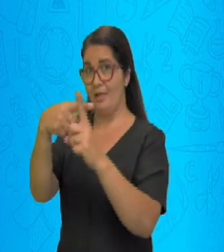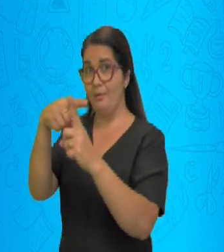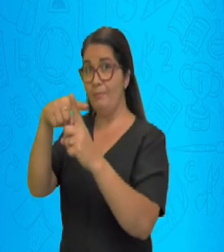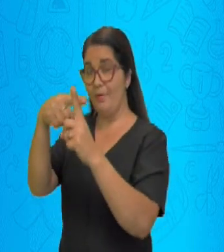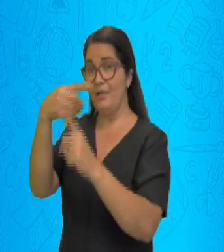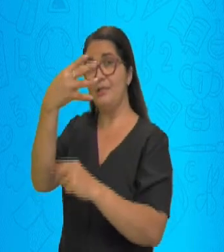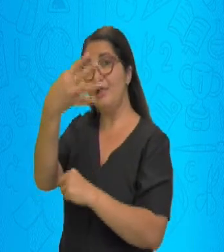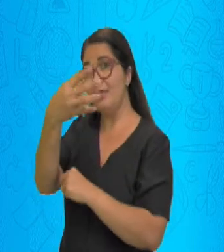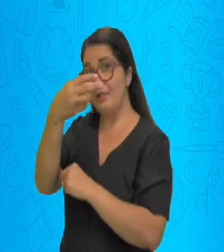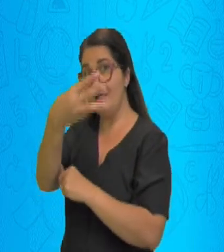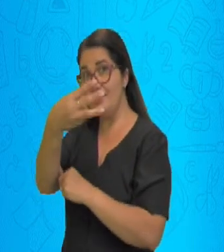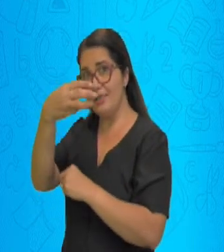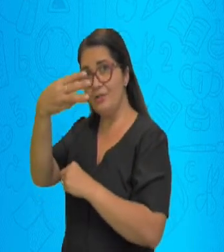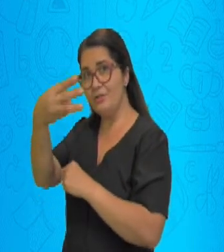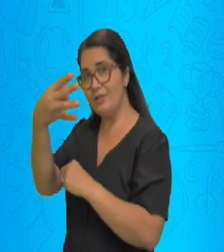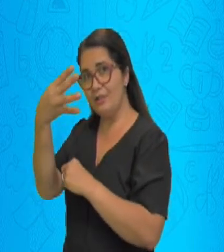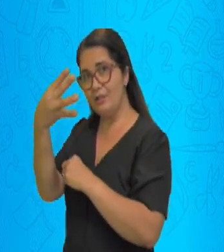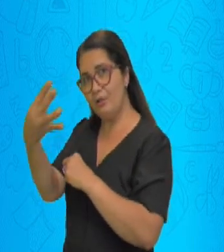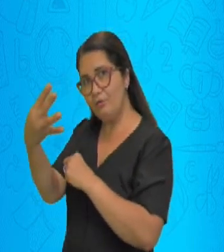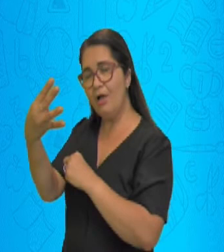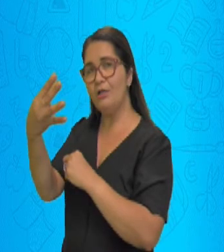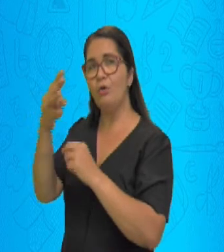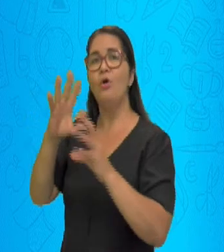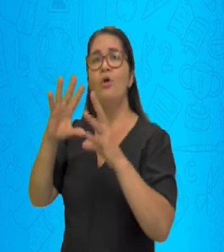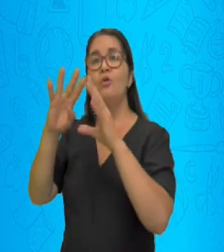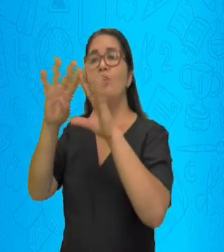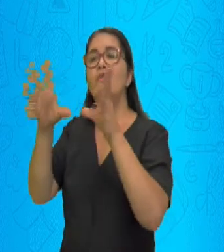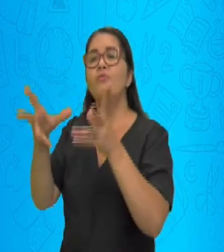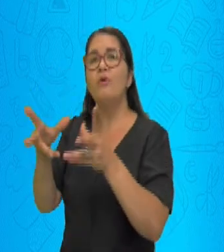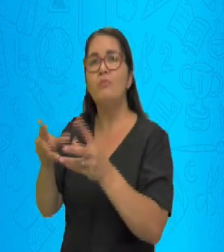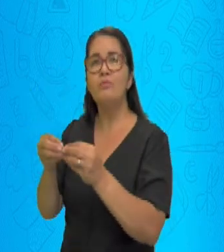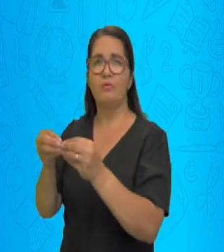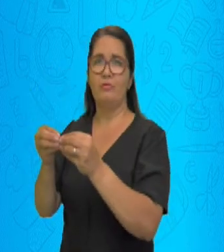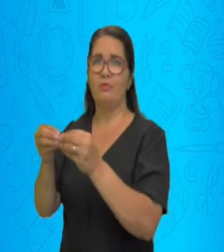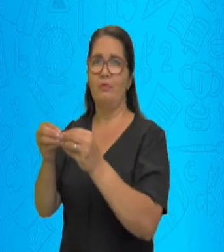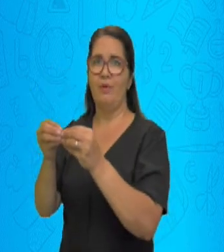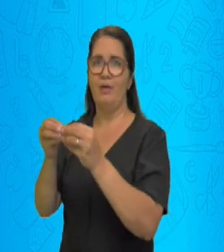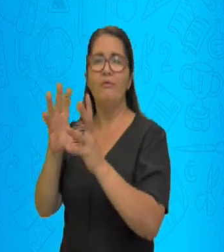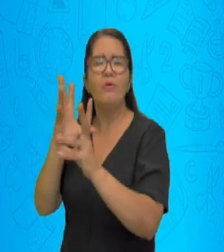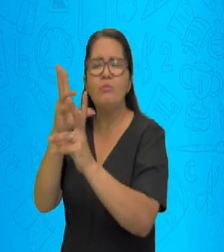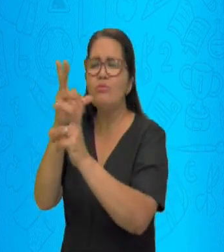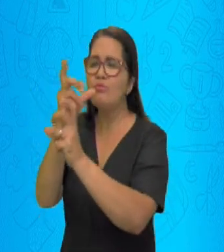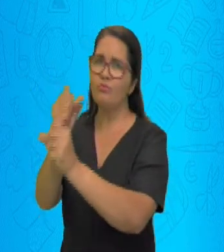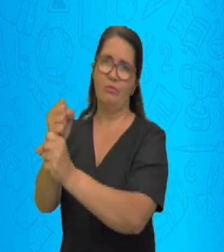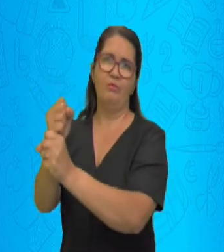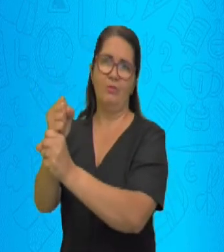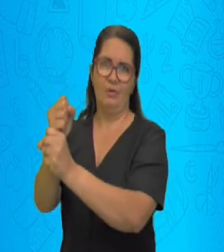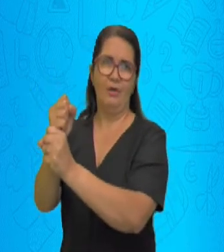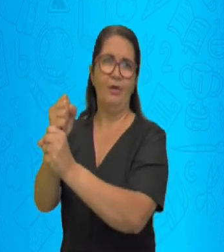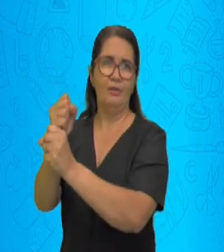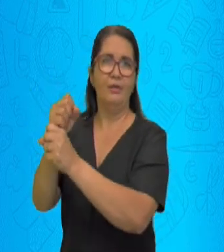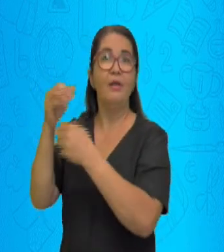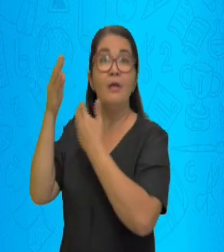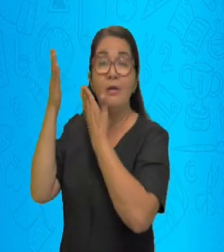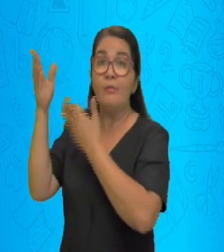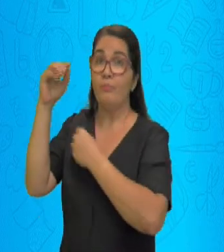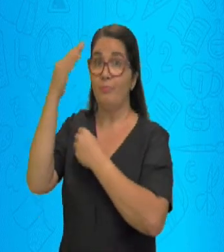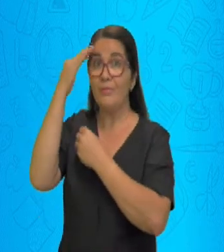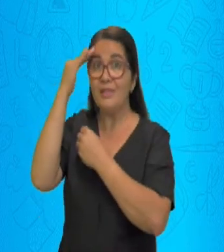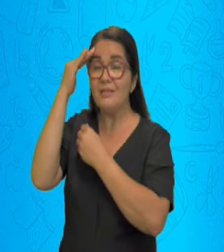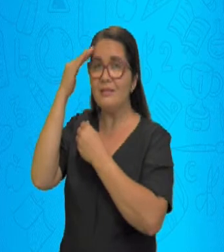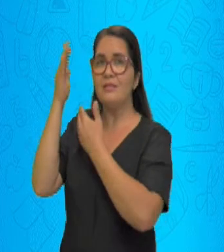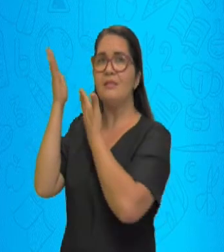334. E daí nós fazemos o quê? A operação. É importante ter isso na cabeça.